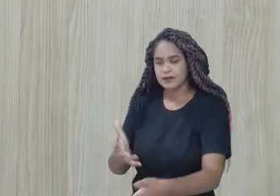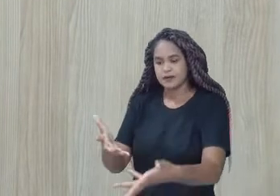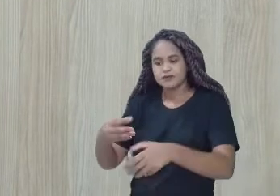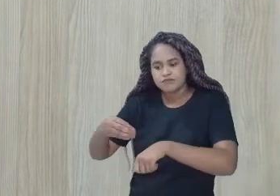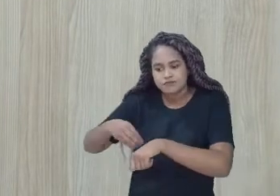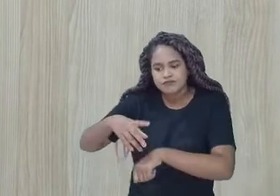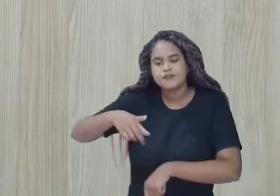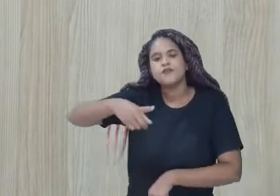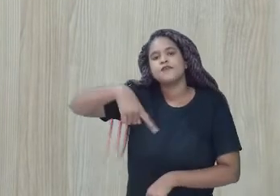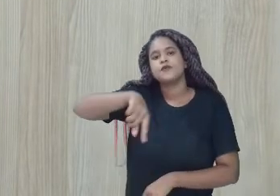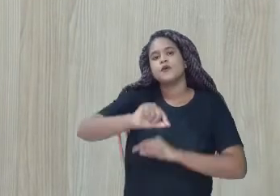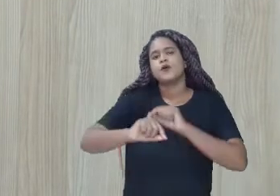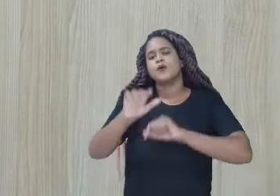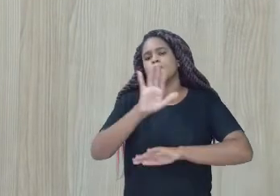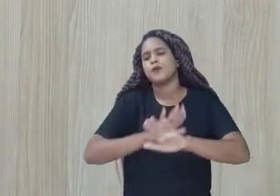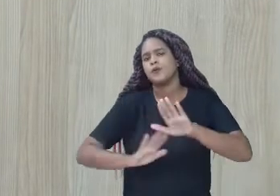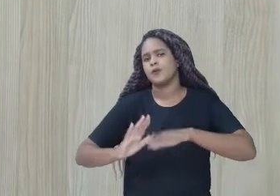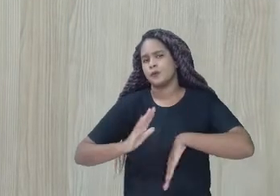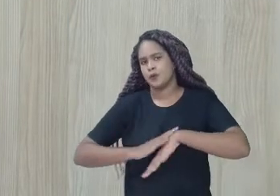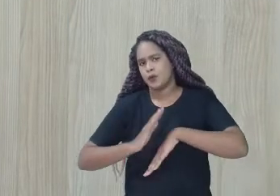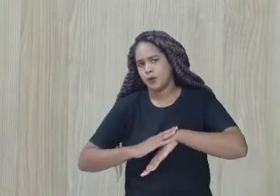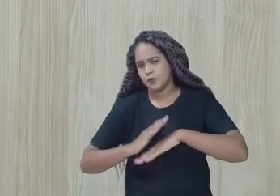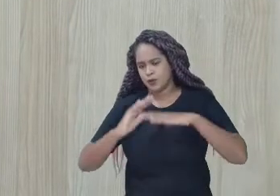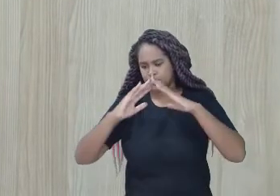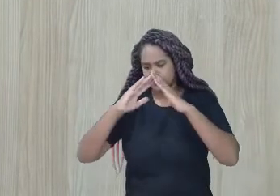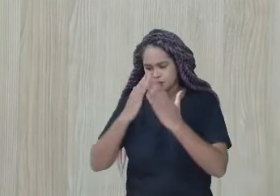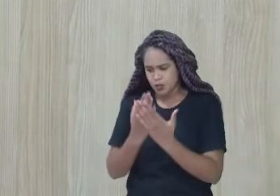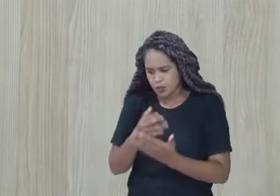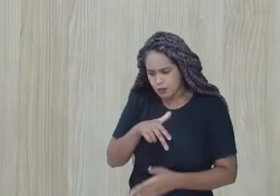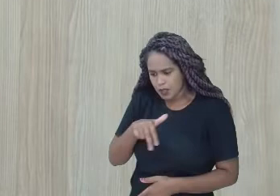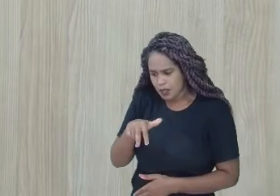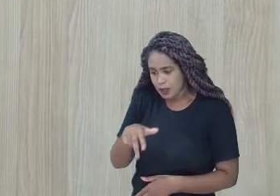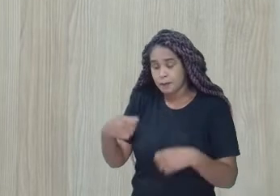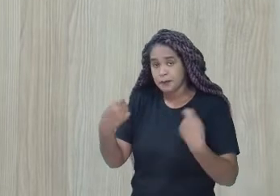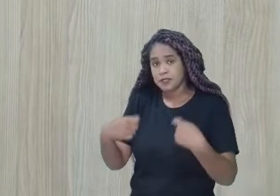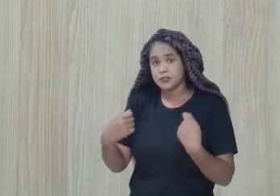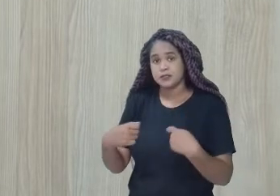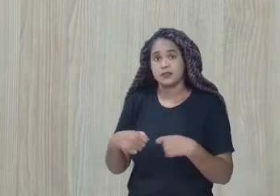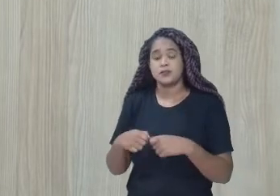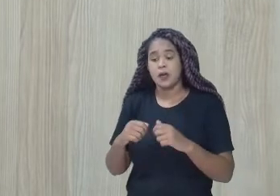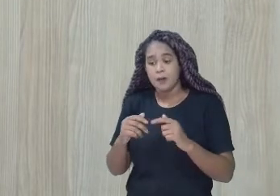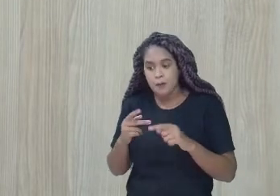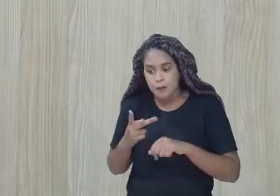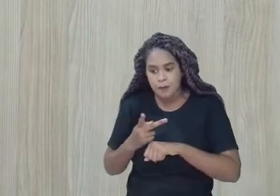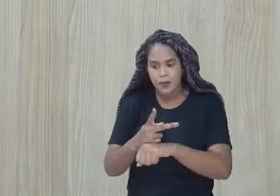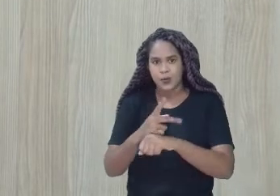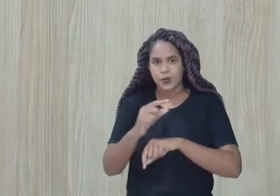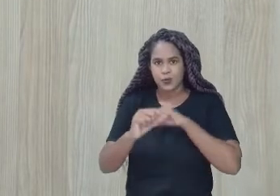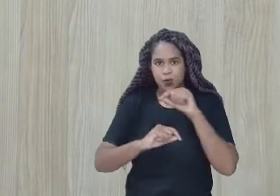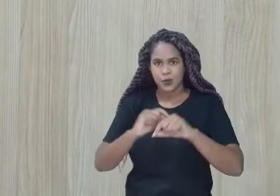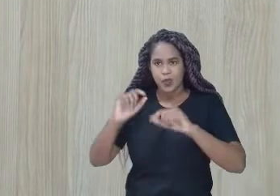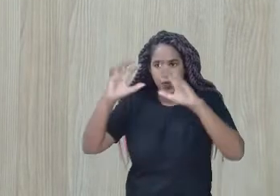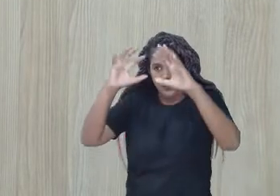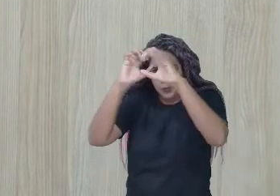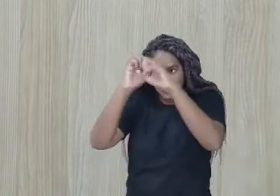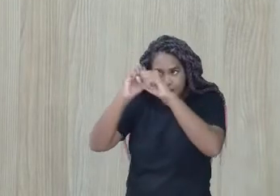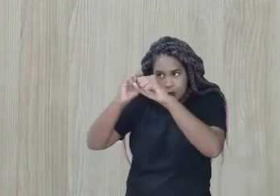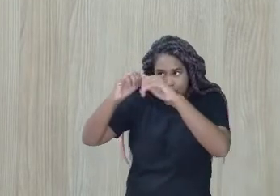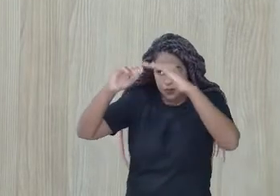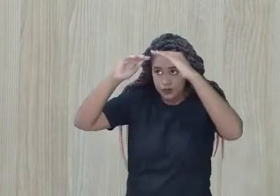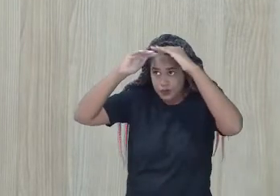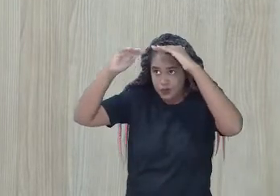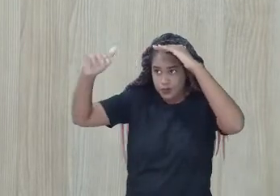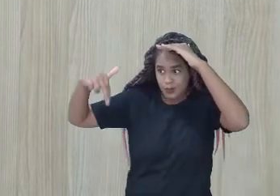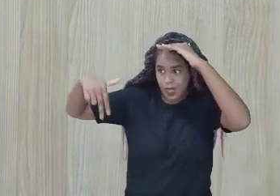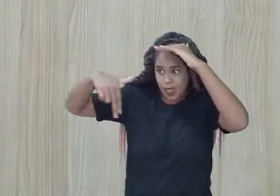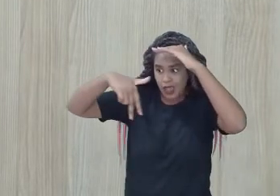ter cuidado no momento que vai para a escola, né? Procurar aí a calçada que tem mais sombra, né? Colocar um boné, lembrando que quando